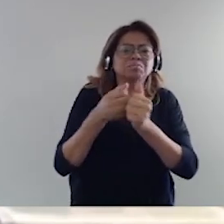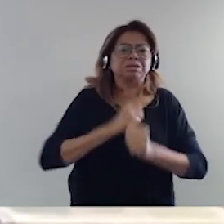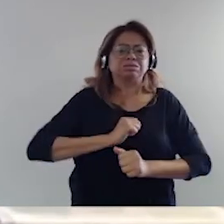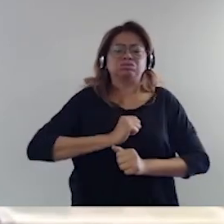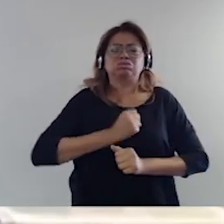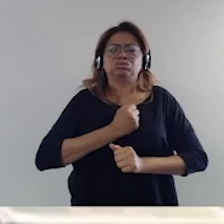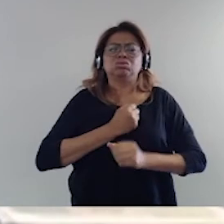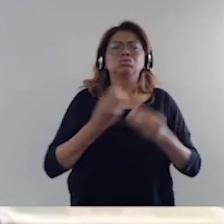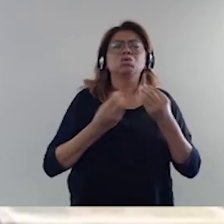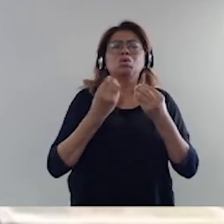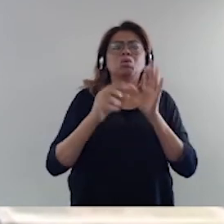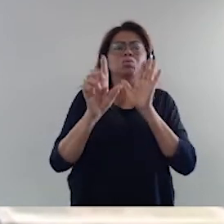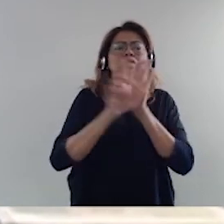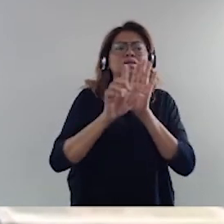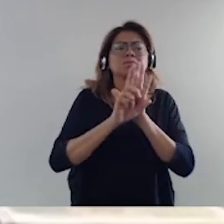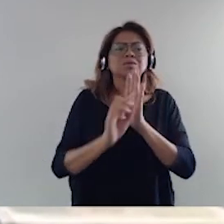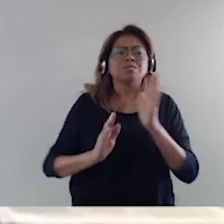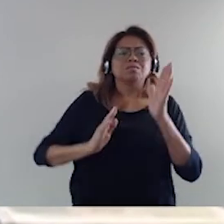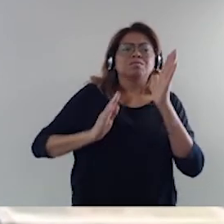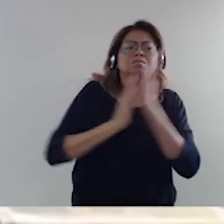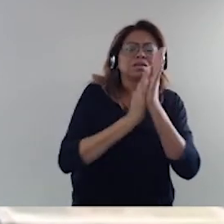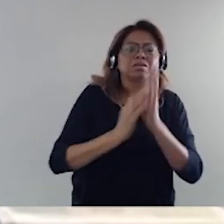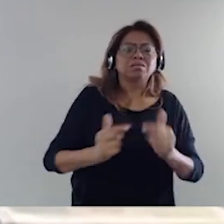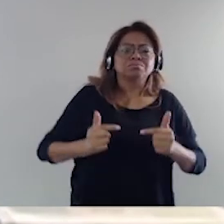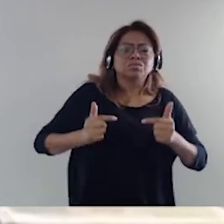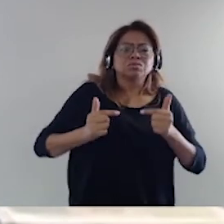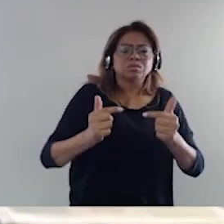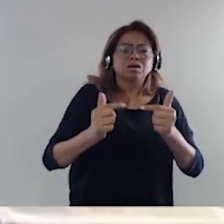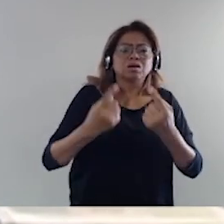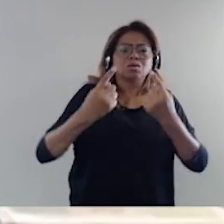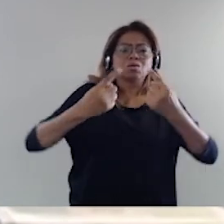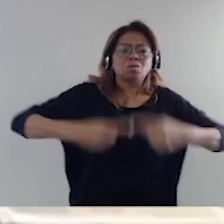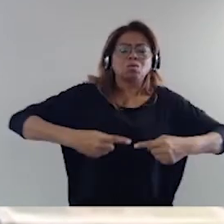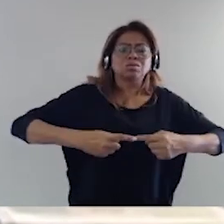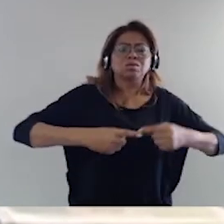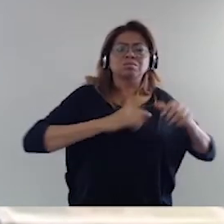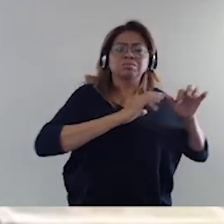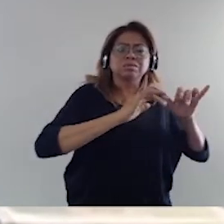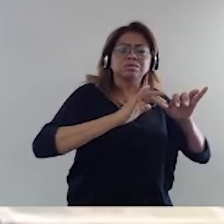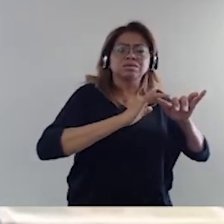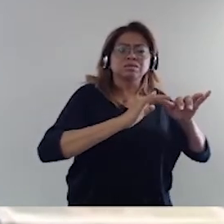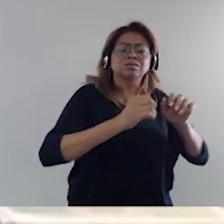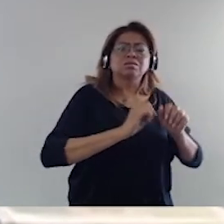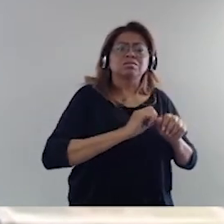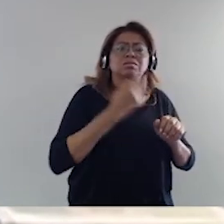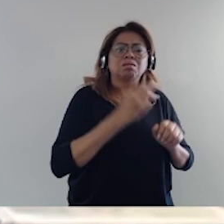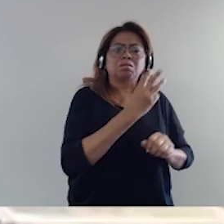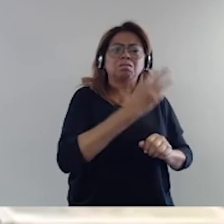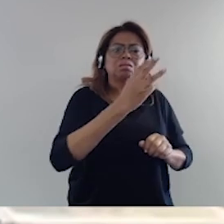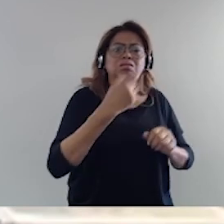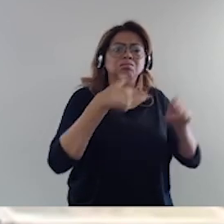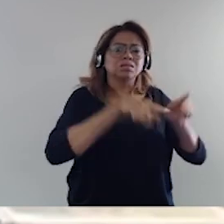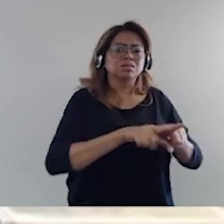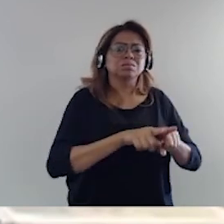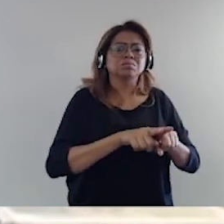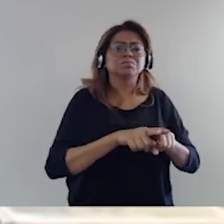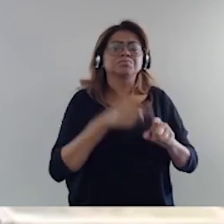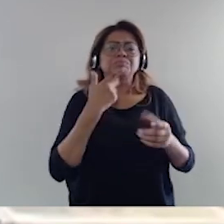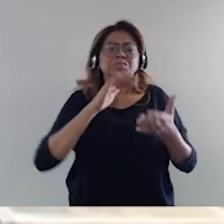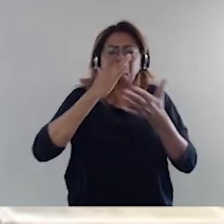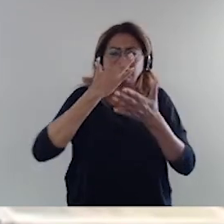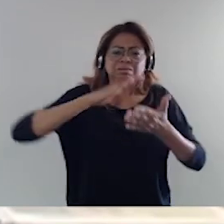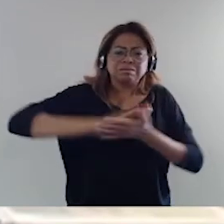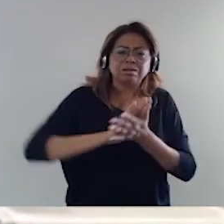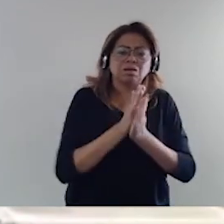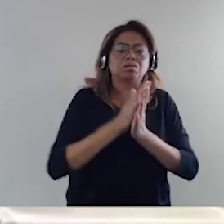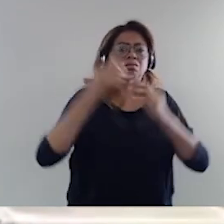das leis, enfrentar essas milícias digitais que produzem terrorismo verbal e comprometem a